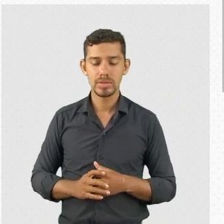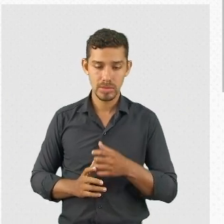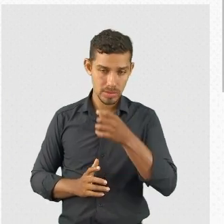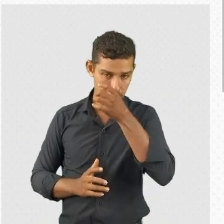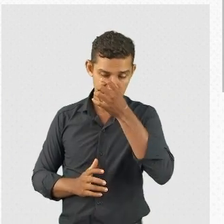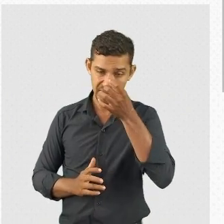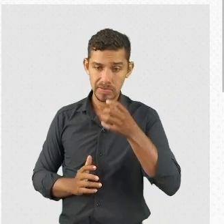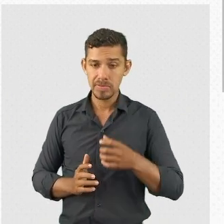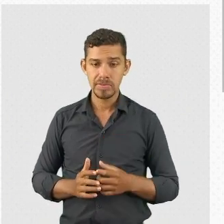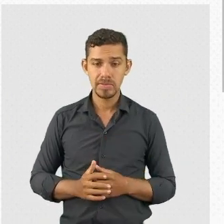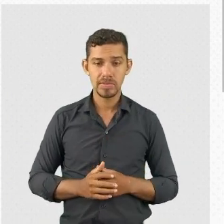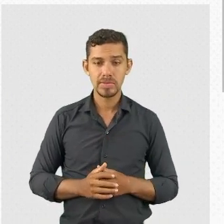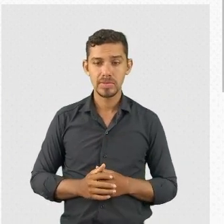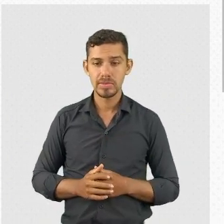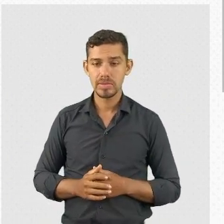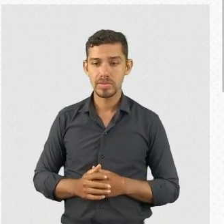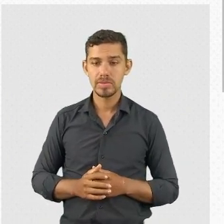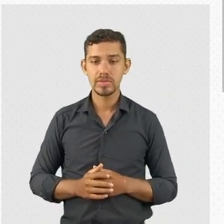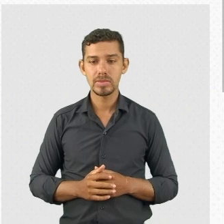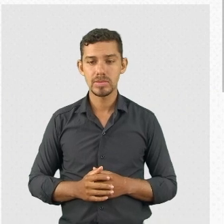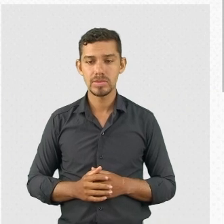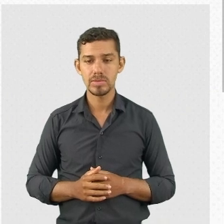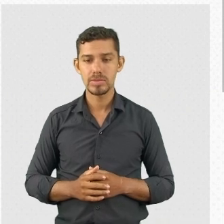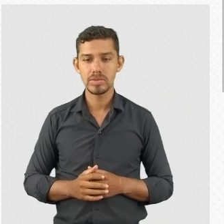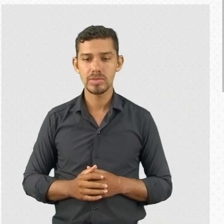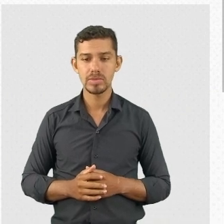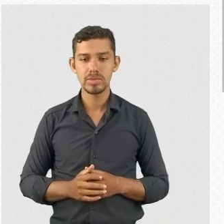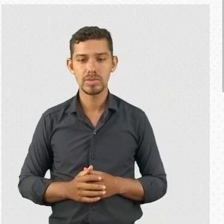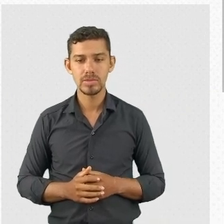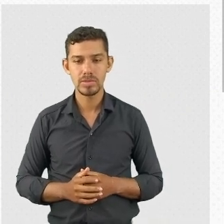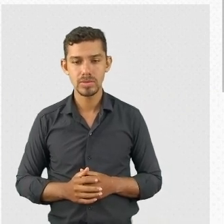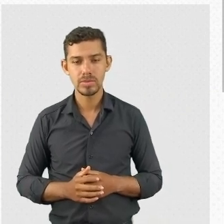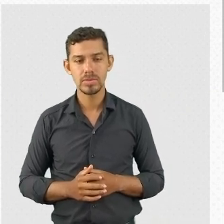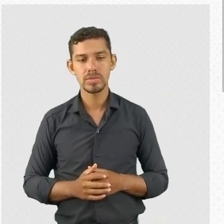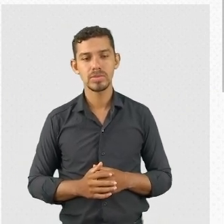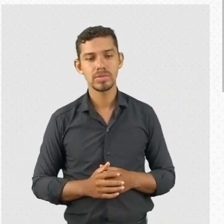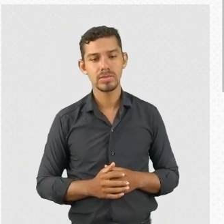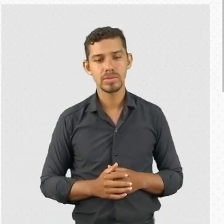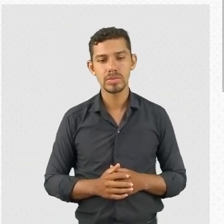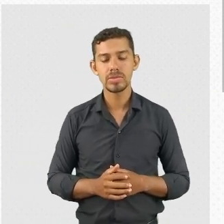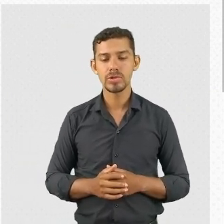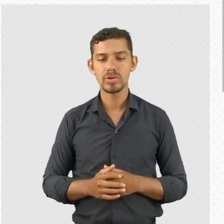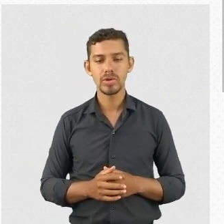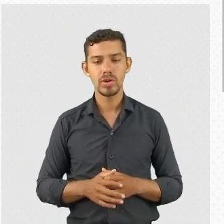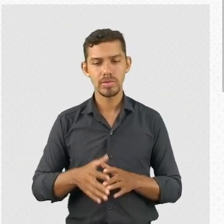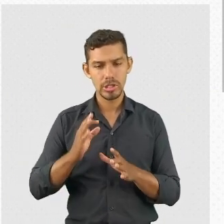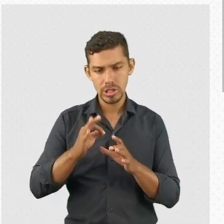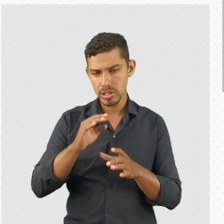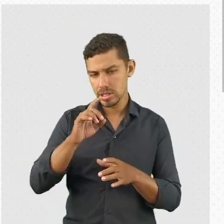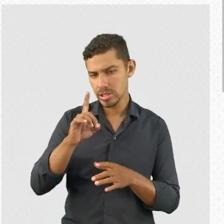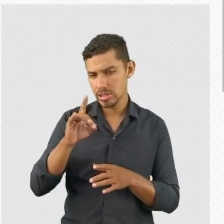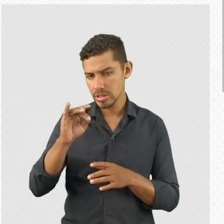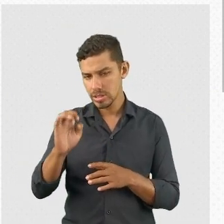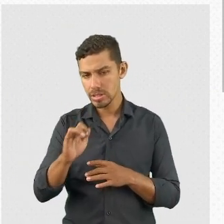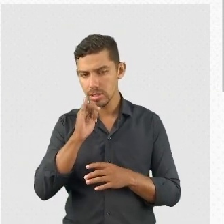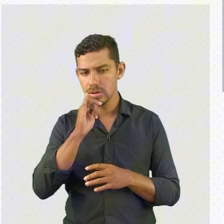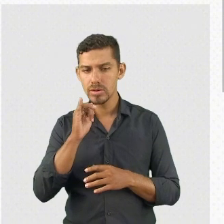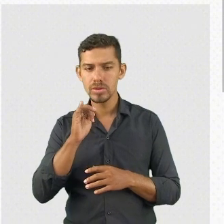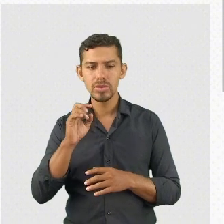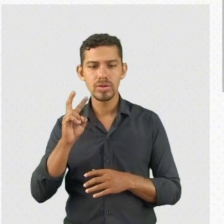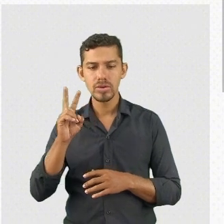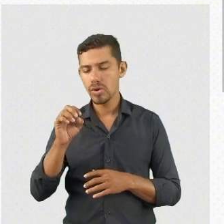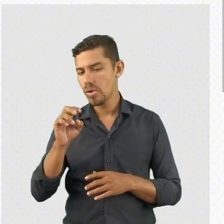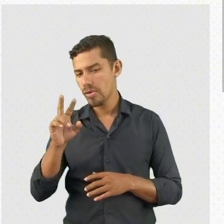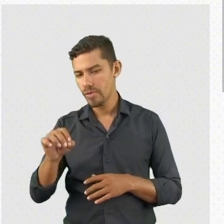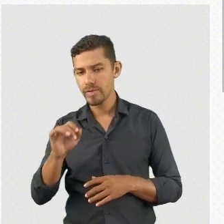spoon butter. Faltou ali um conectivozinho, um copo, uma xícara de um ovo, uma xícara de leite,